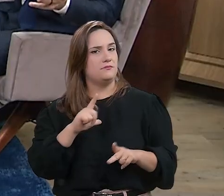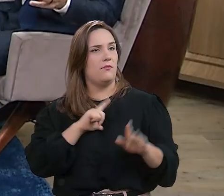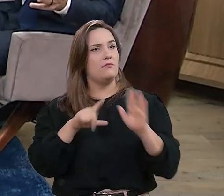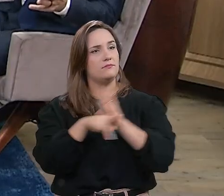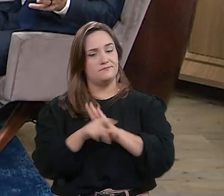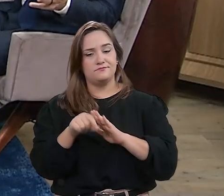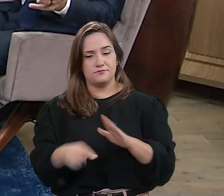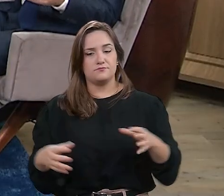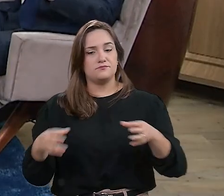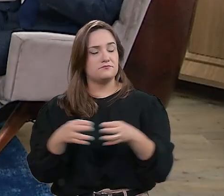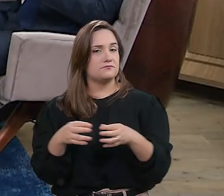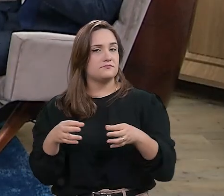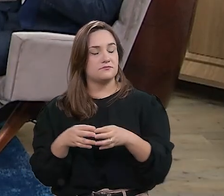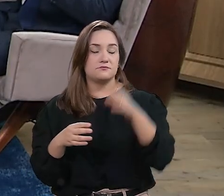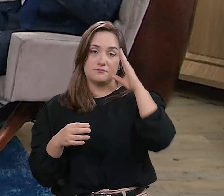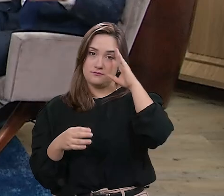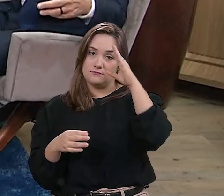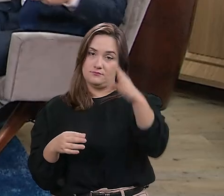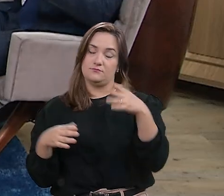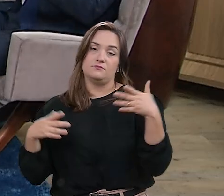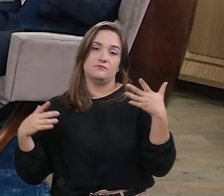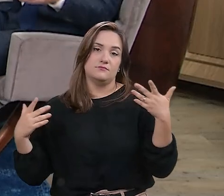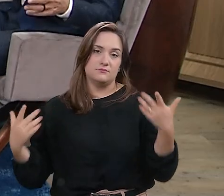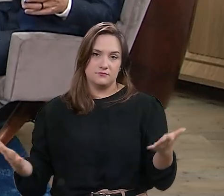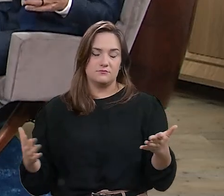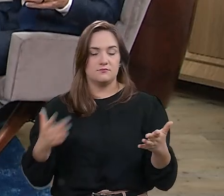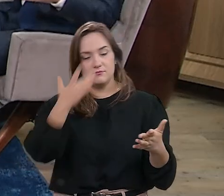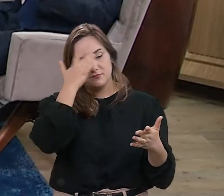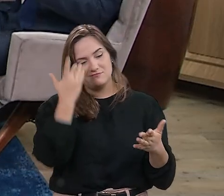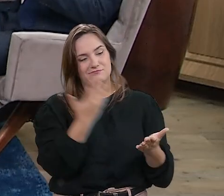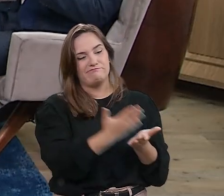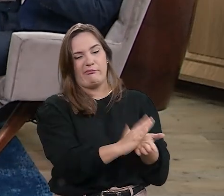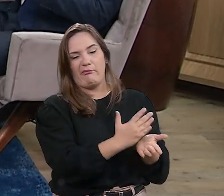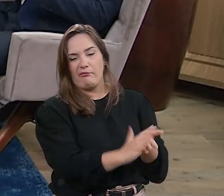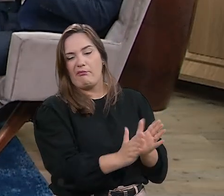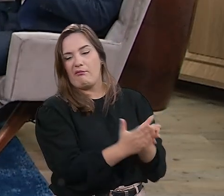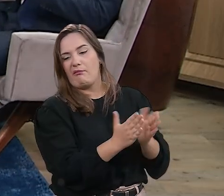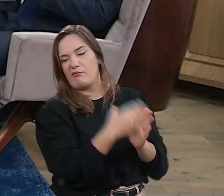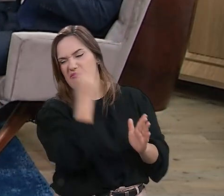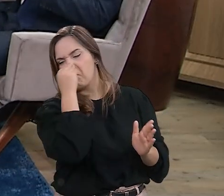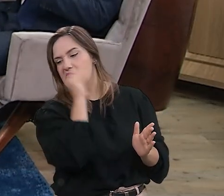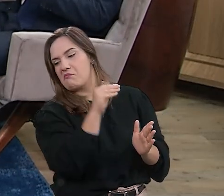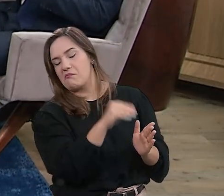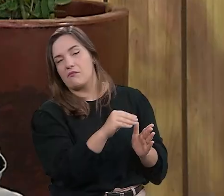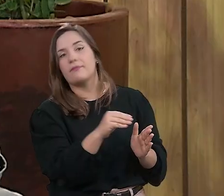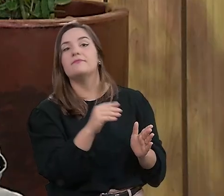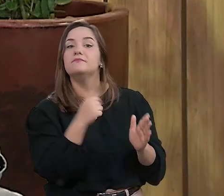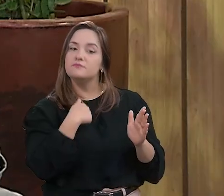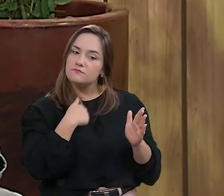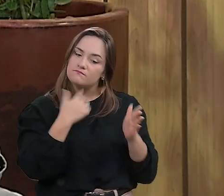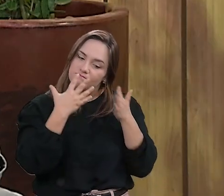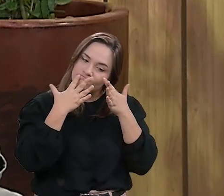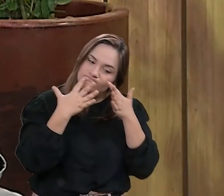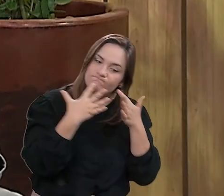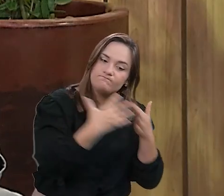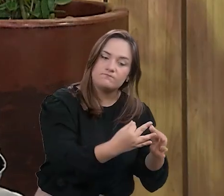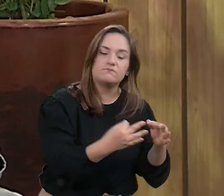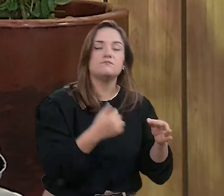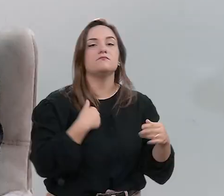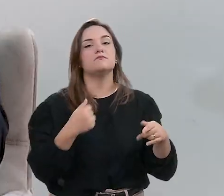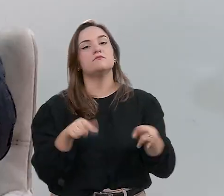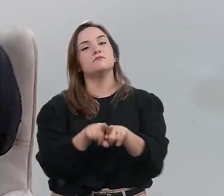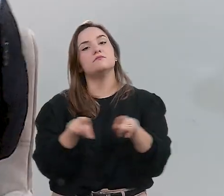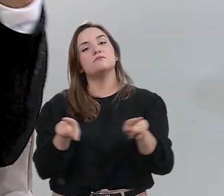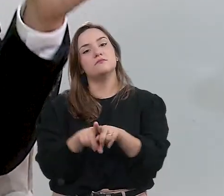setores, principalmente, né? Excluídos, marginalizados, e também elaborando projetos de lei.